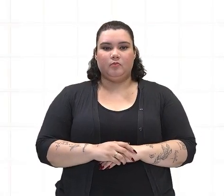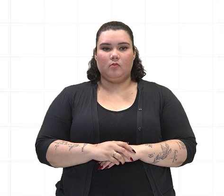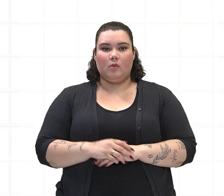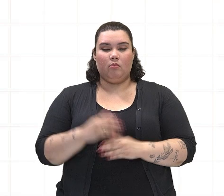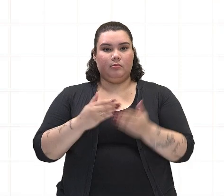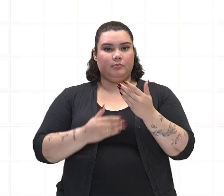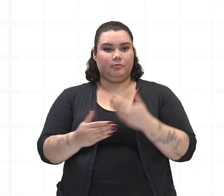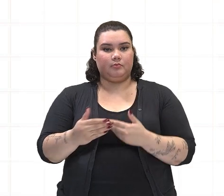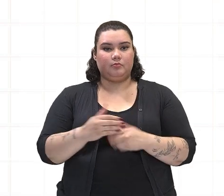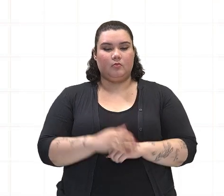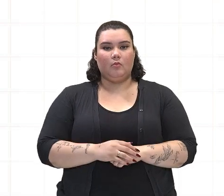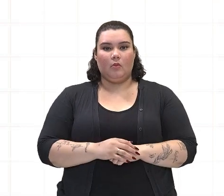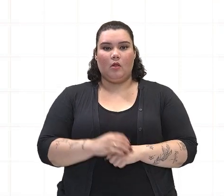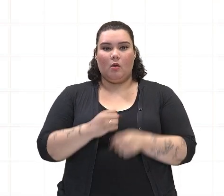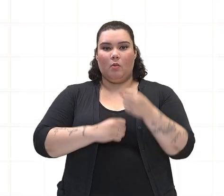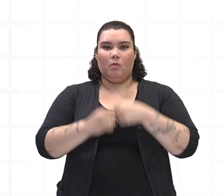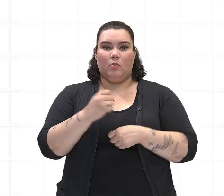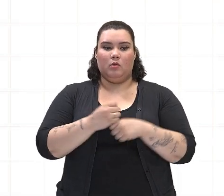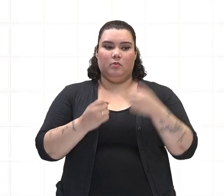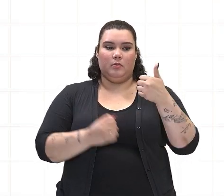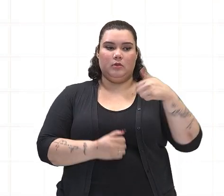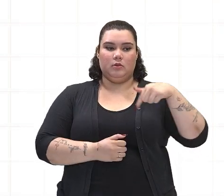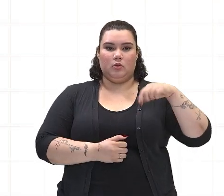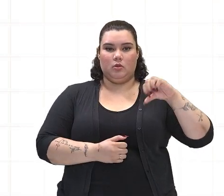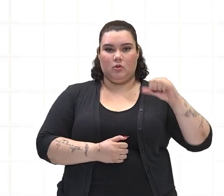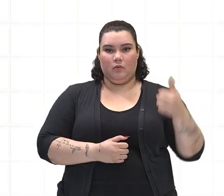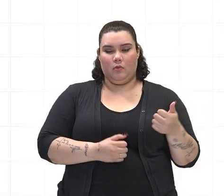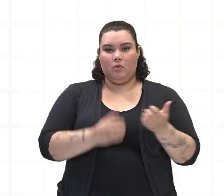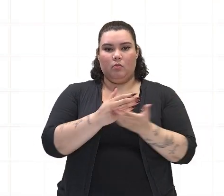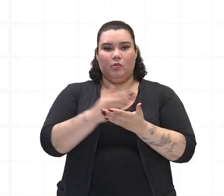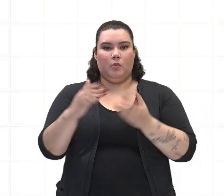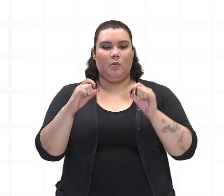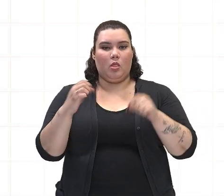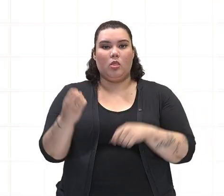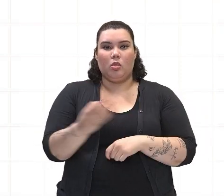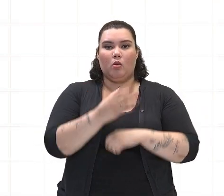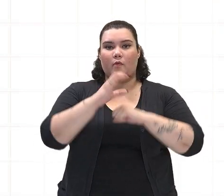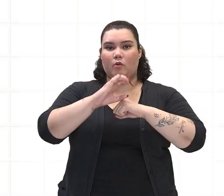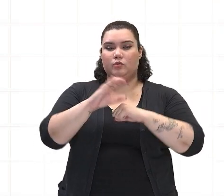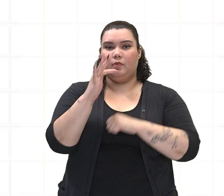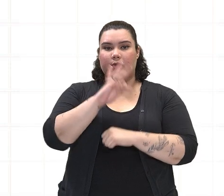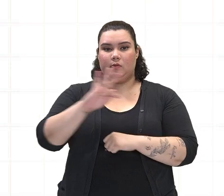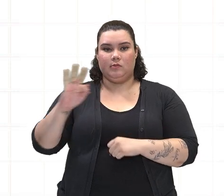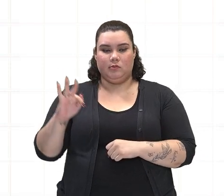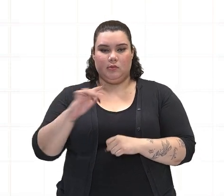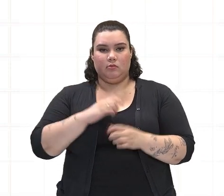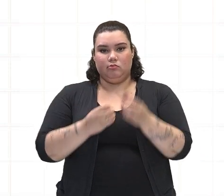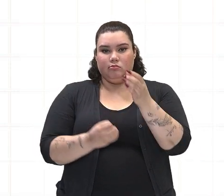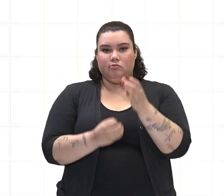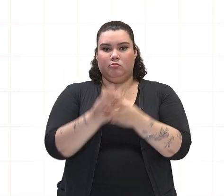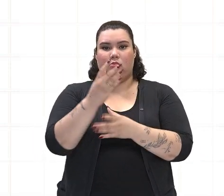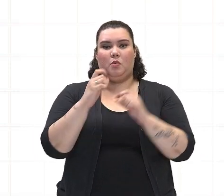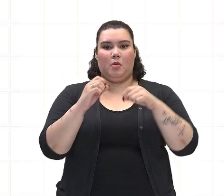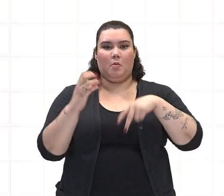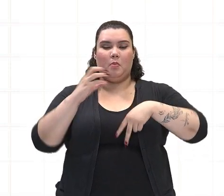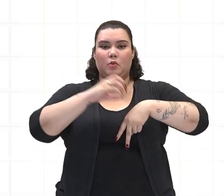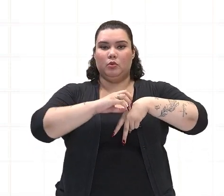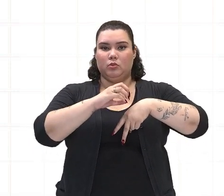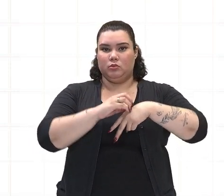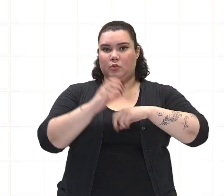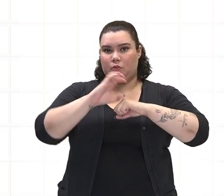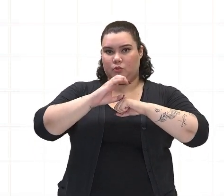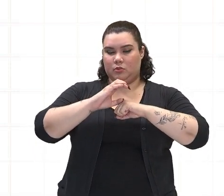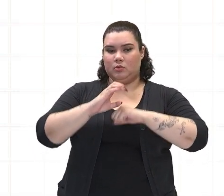em 1791, foi estabelecida a nova Constituição Francesa, instaurando a monarquia constitucional. O